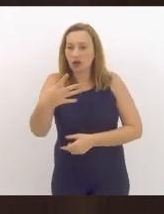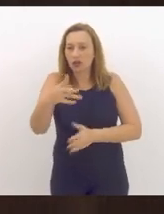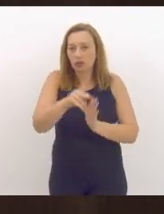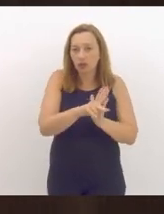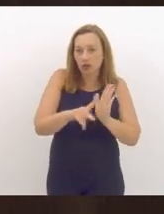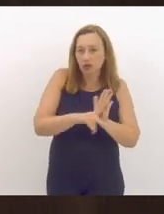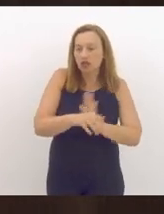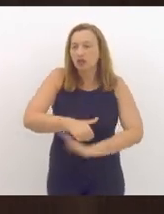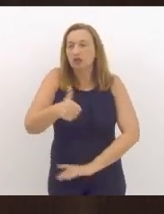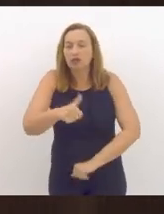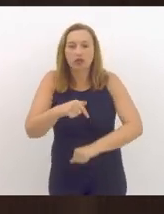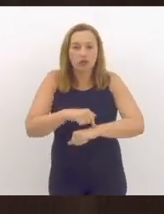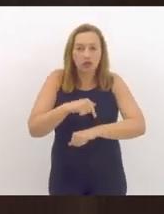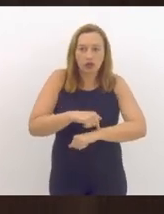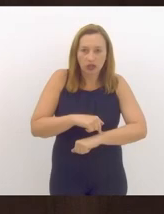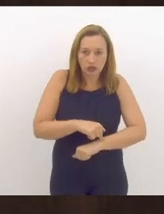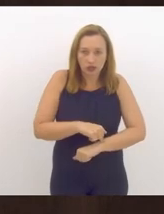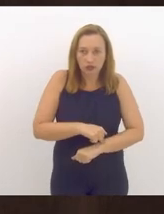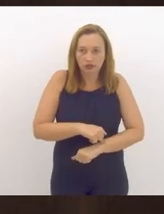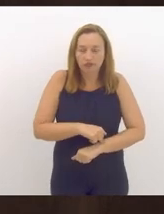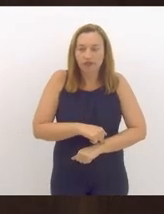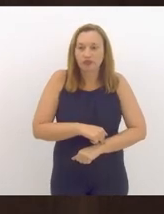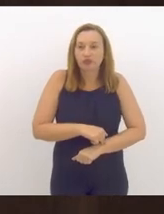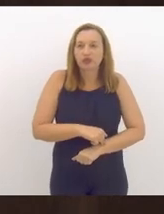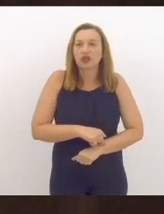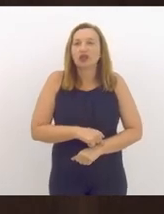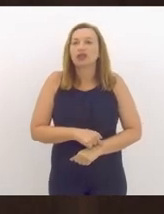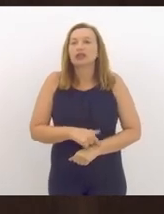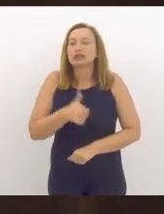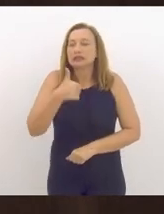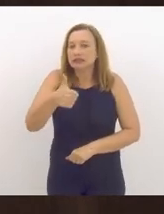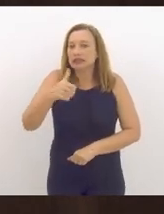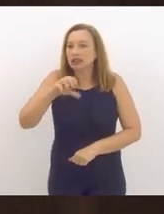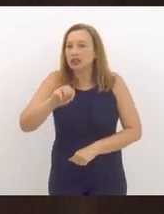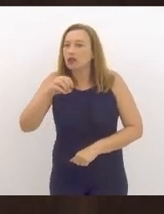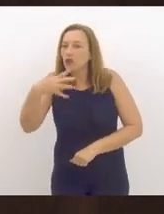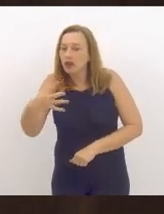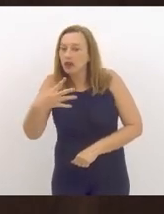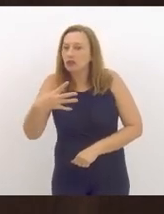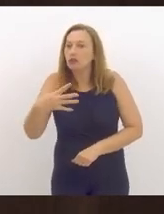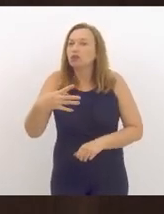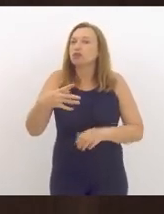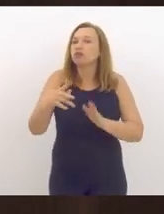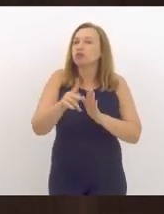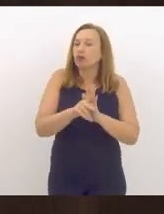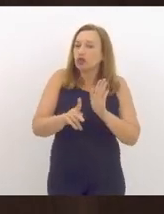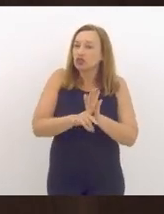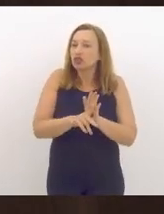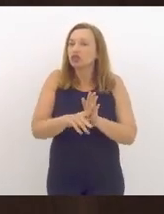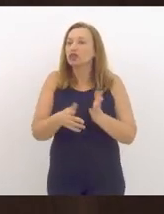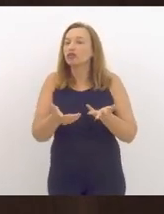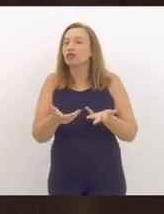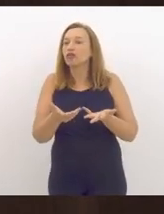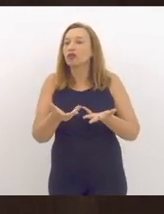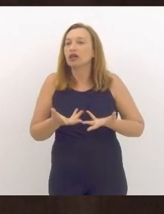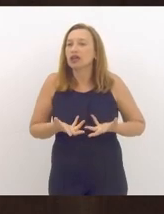projetos no primeiro momento, num montante de 104 projetos. Foram